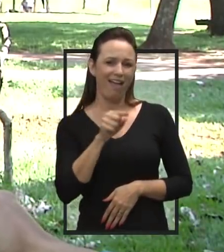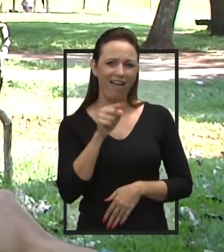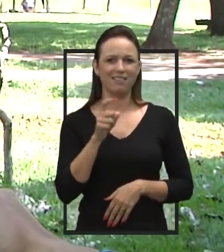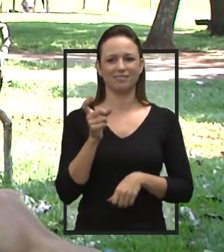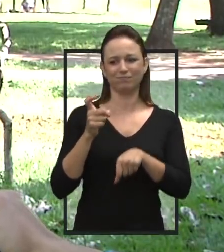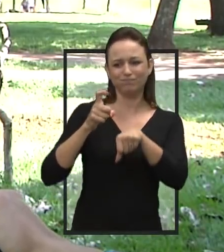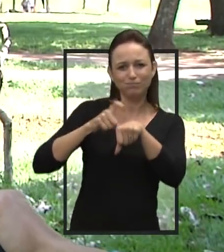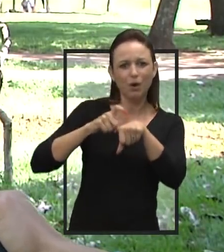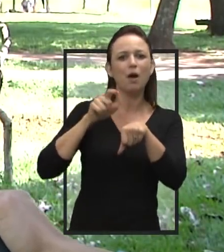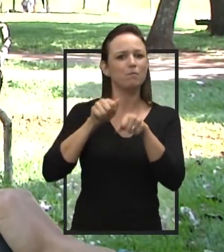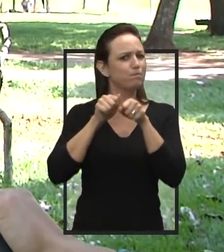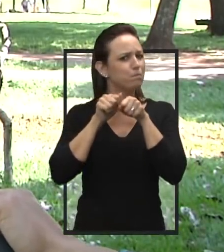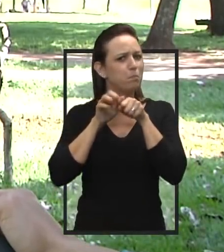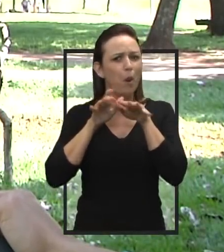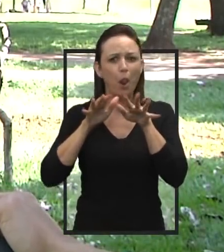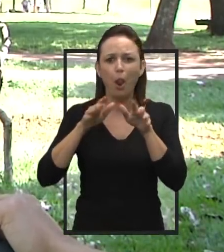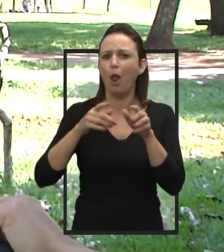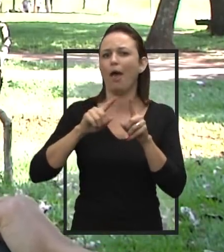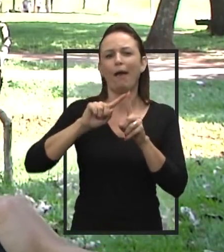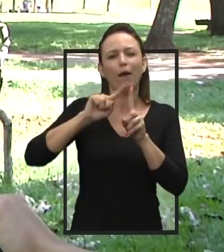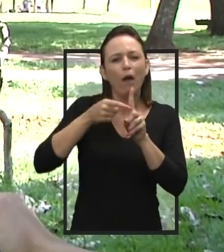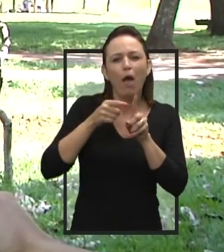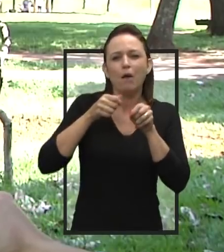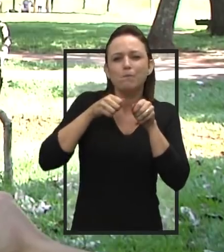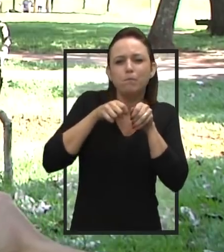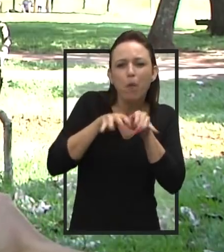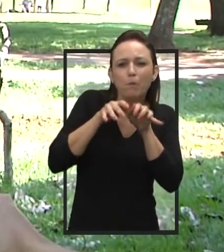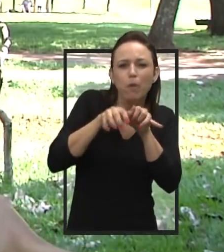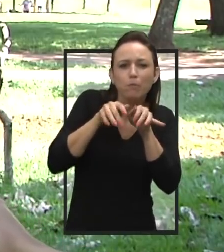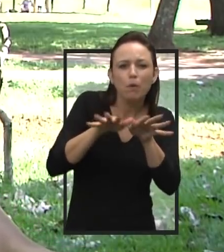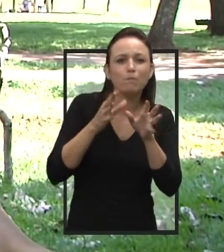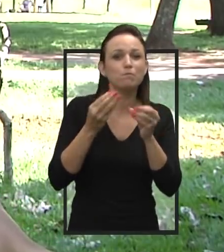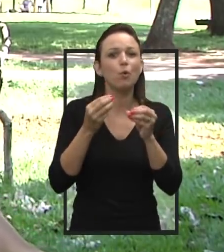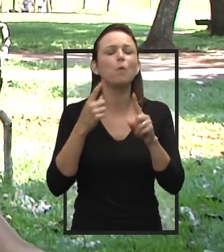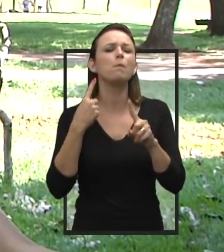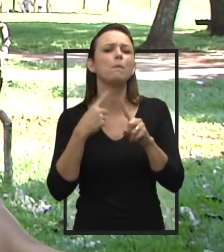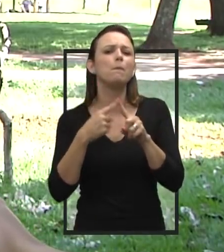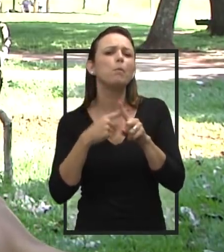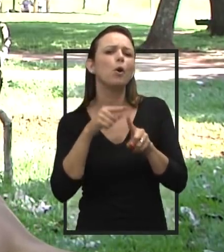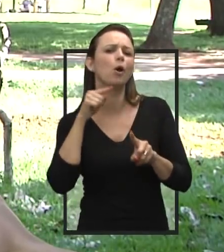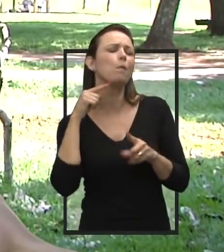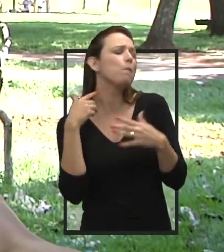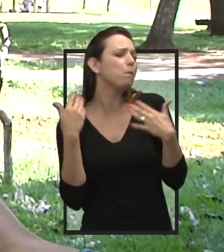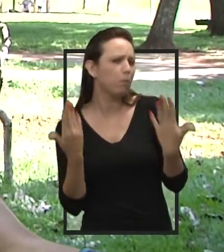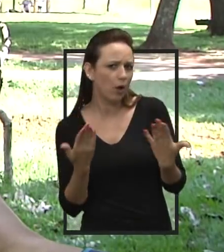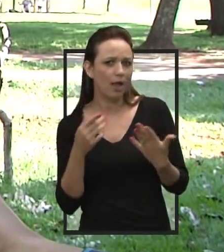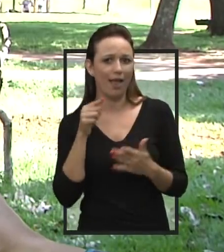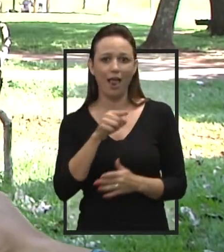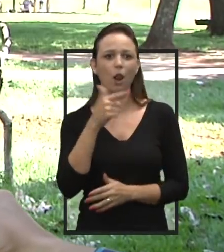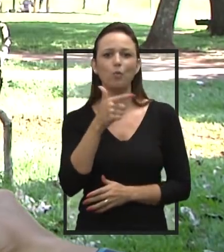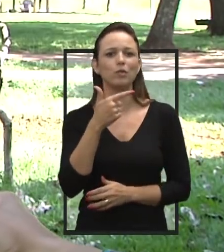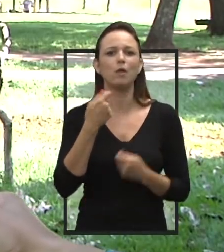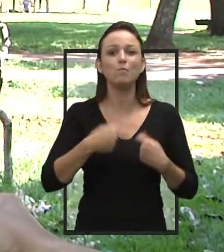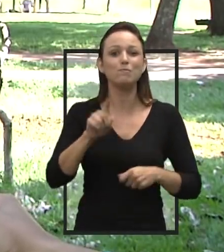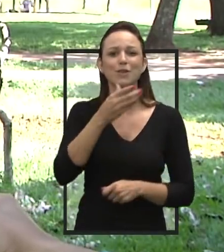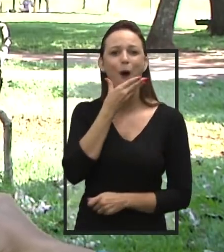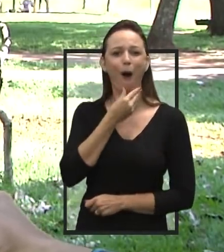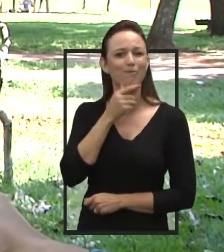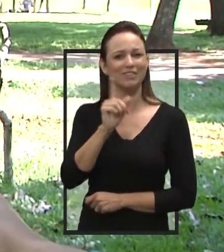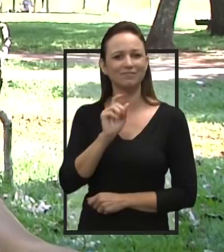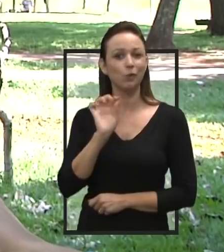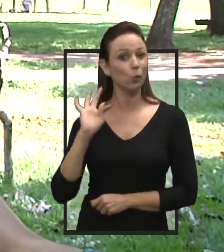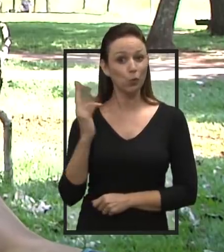ela se reproduz muito rápido, muito fácil, porque ela é partenogenética, ou seja, não existe macho nessa espécie, são